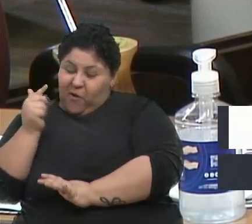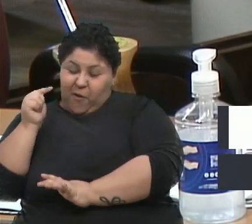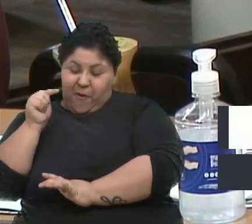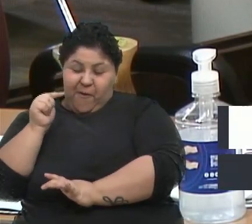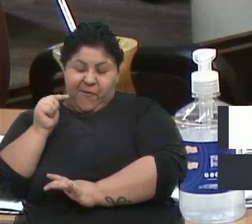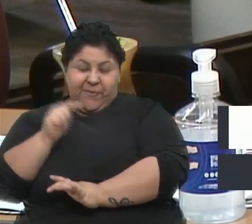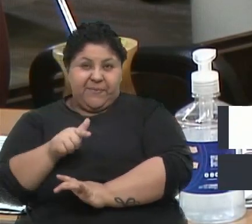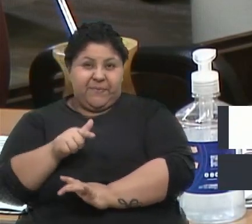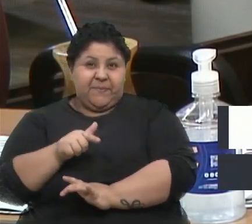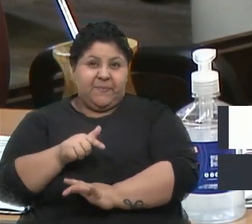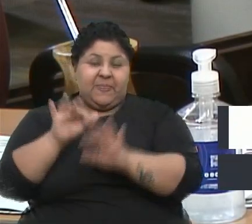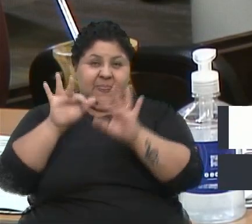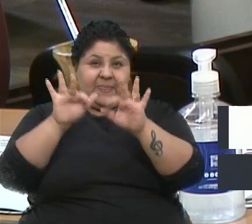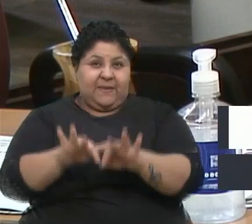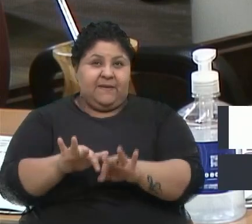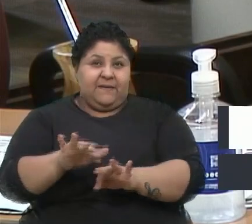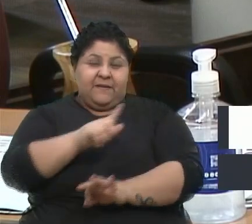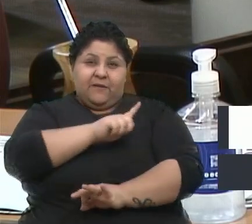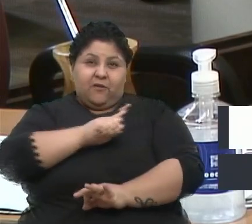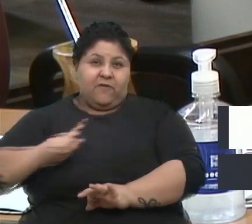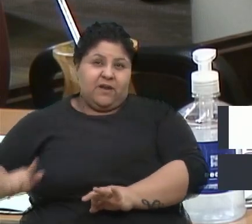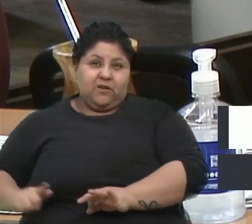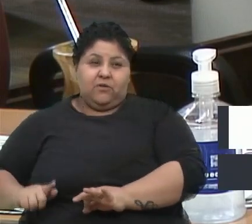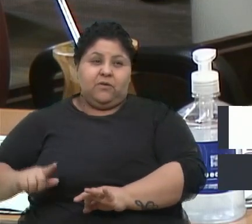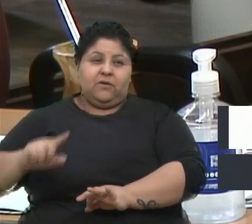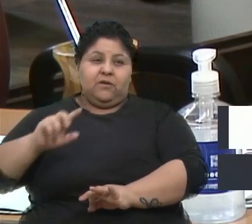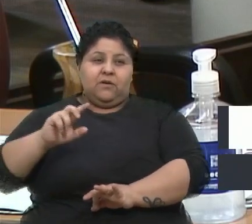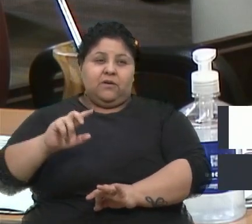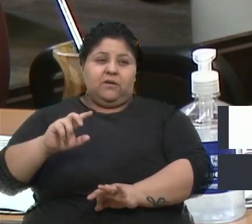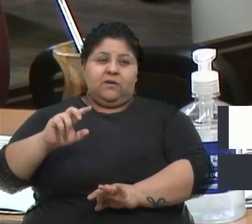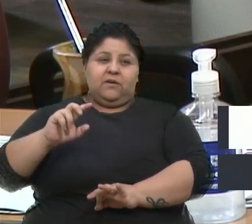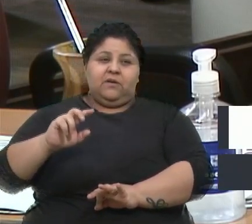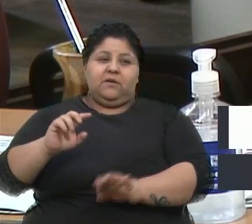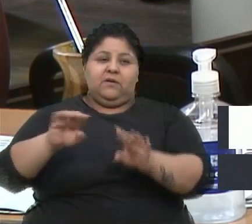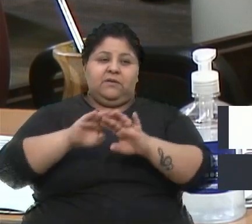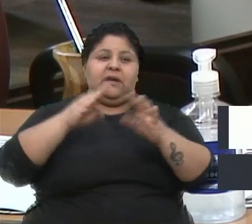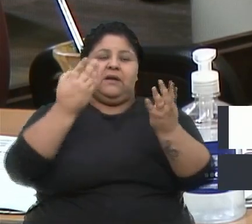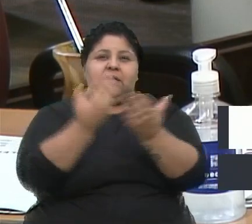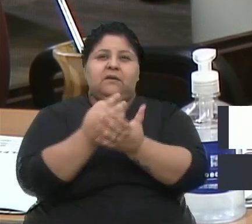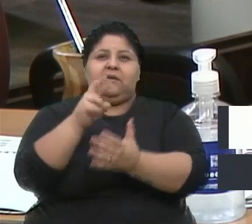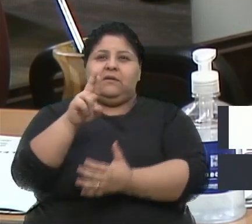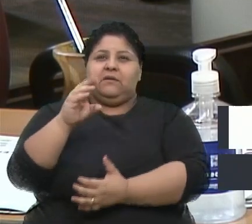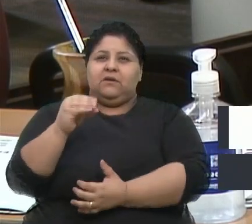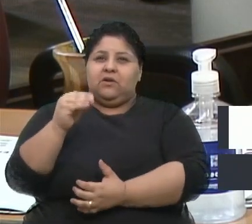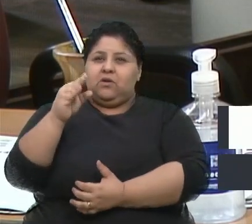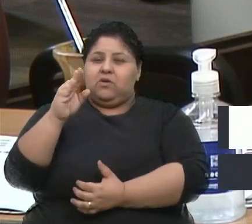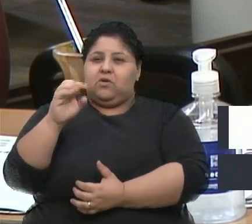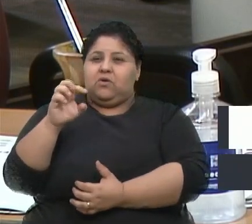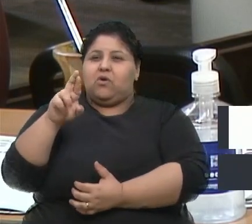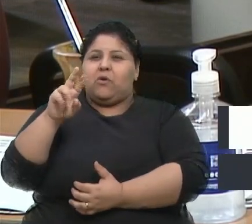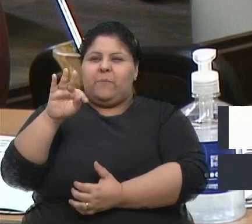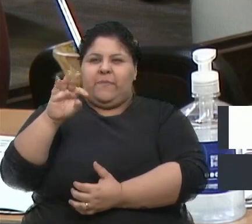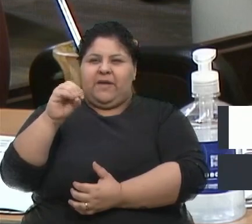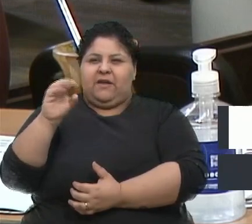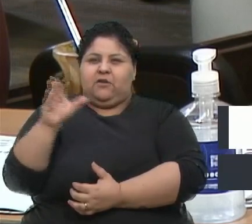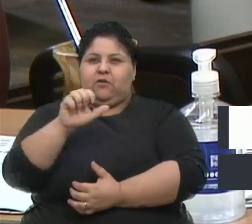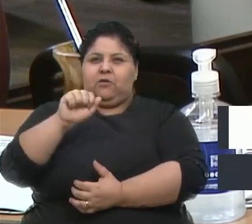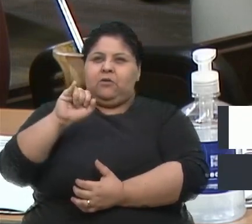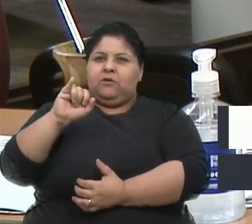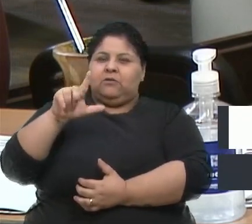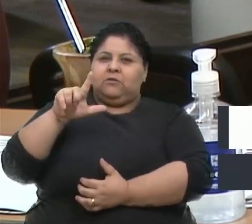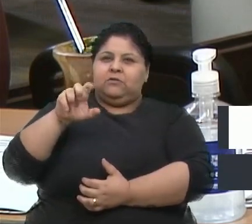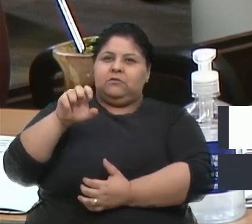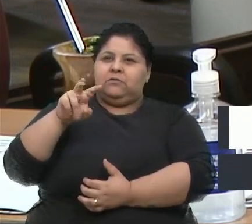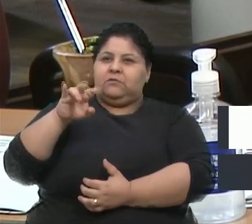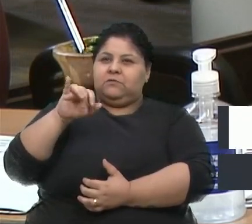obra da governador Roberto Silveira, que está lá, dinheiro público botado fora e não pode ser usado. Então eu digo muitas vezes na